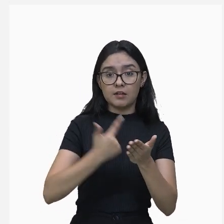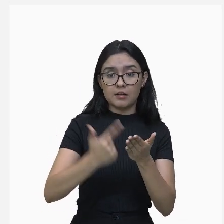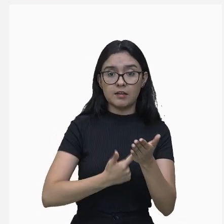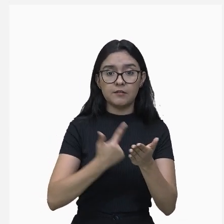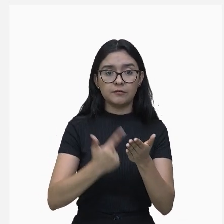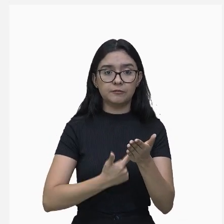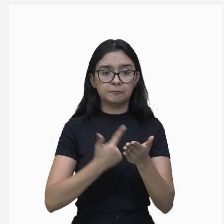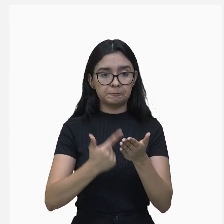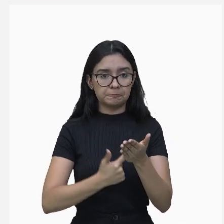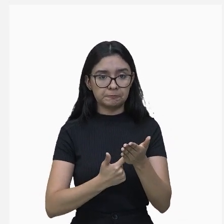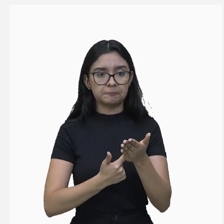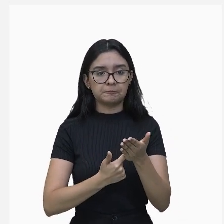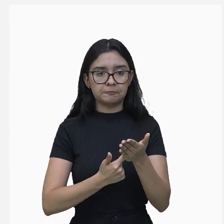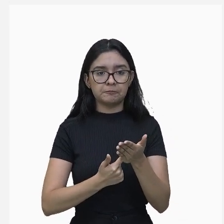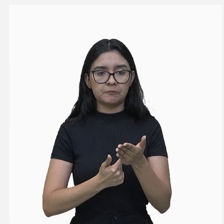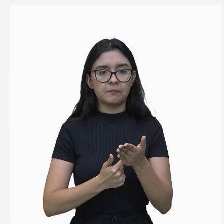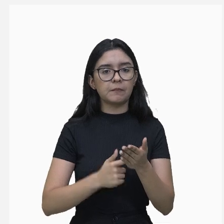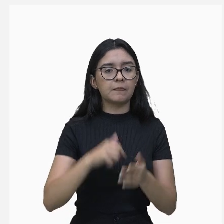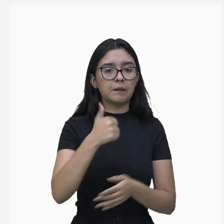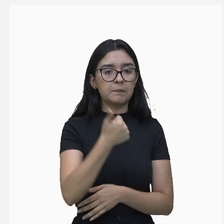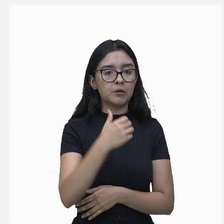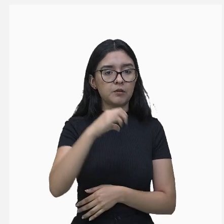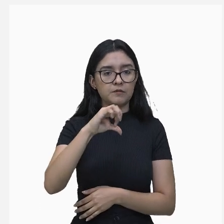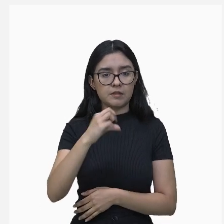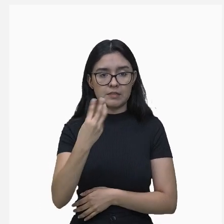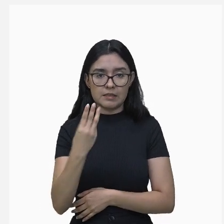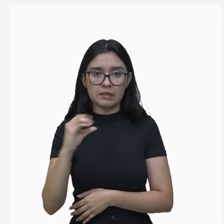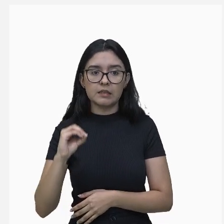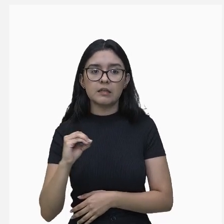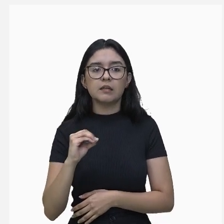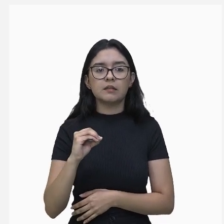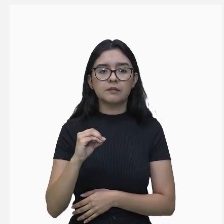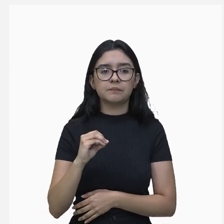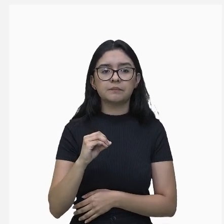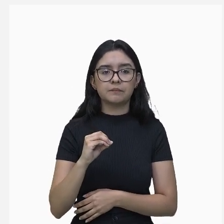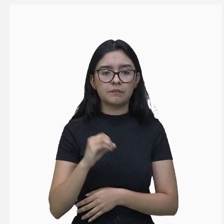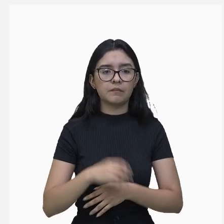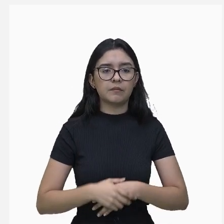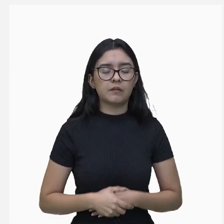estreia e notem aí 1930, que é justamente o ano que